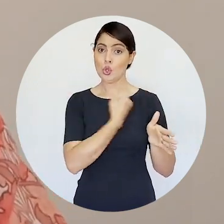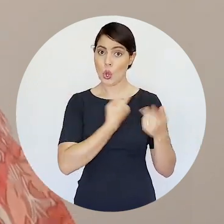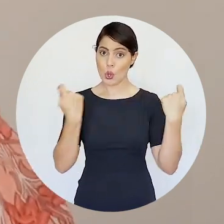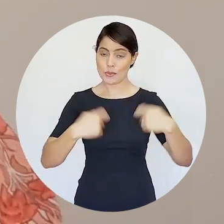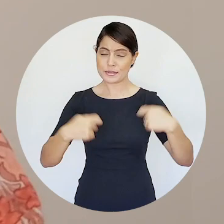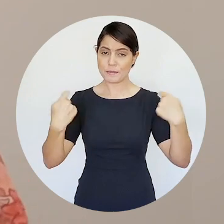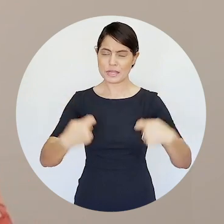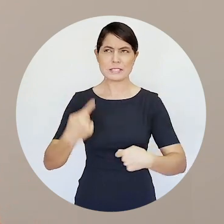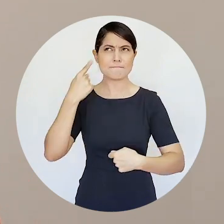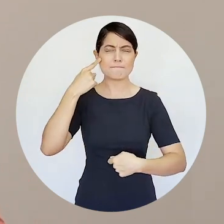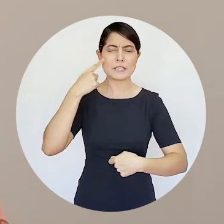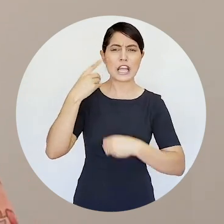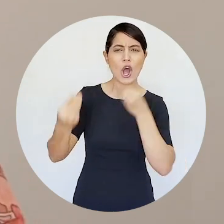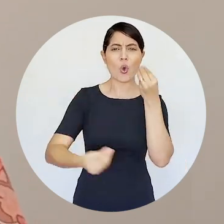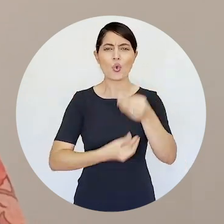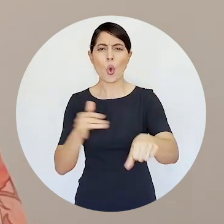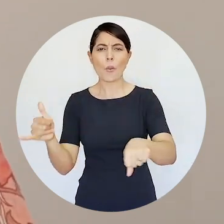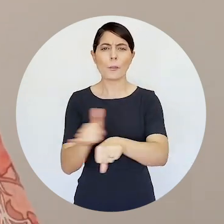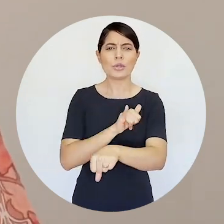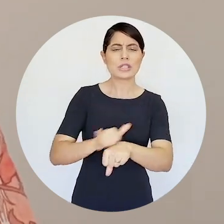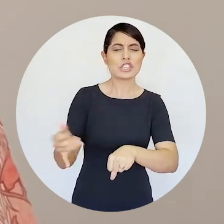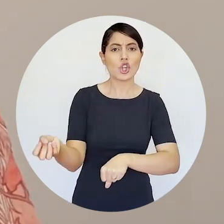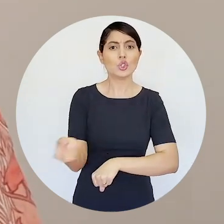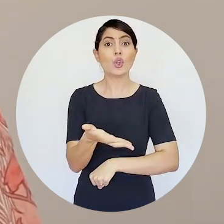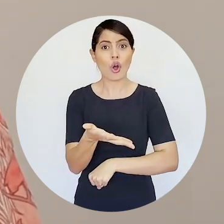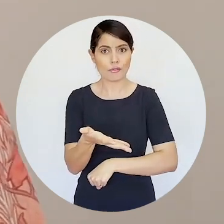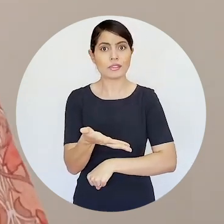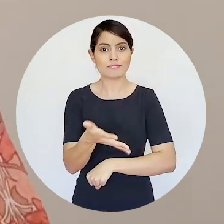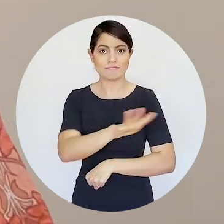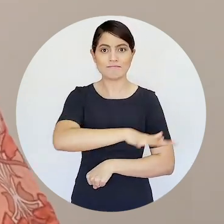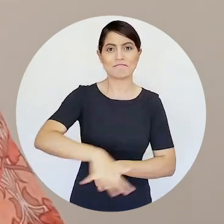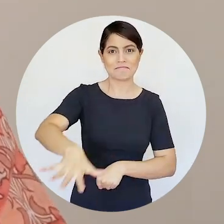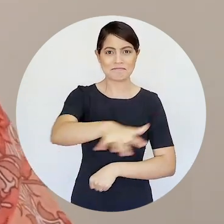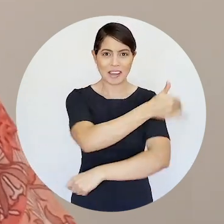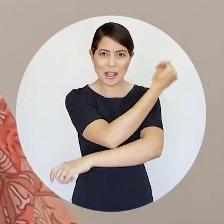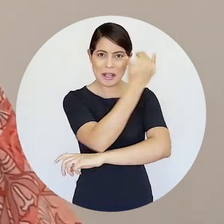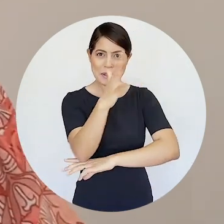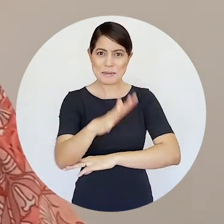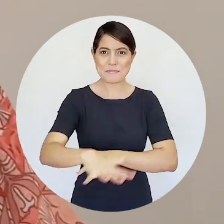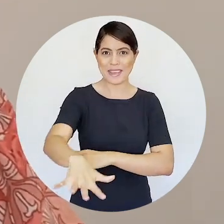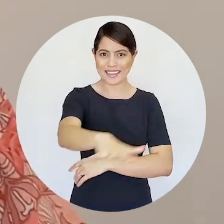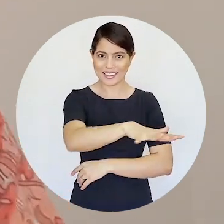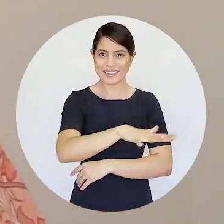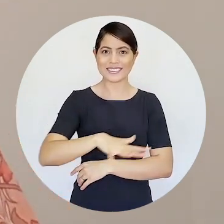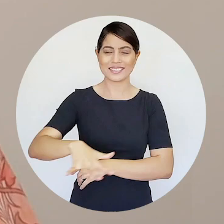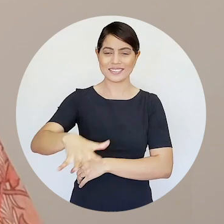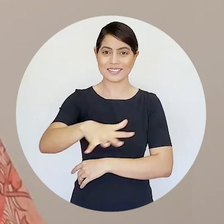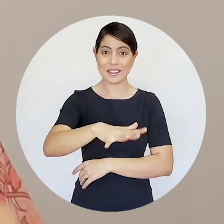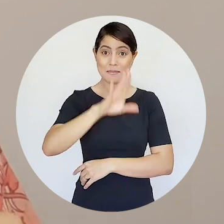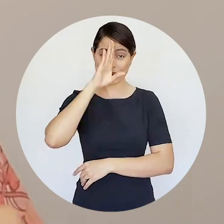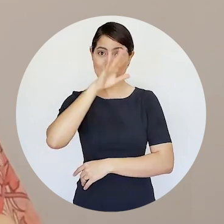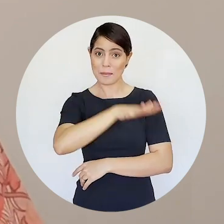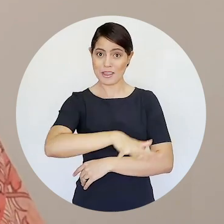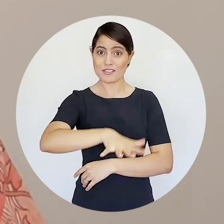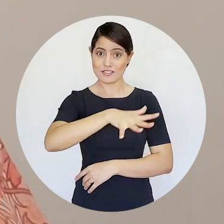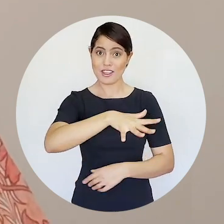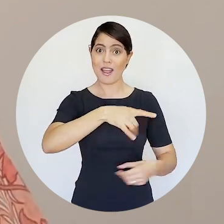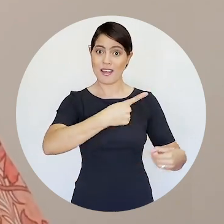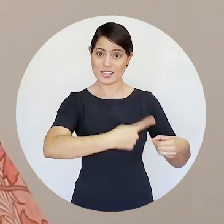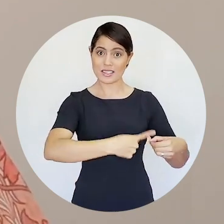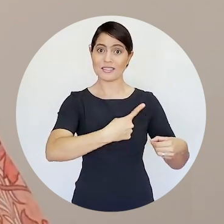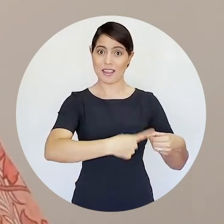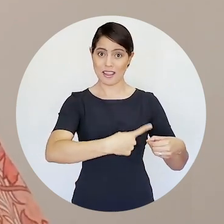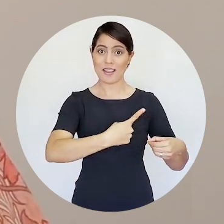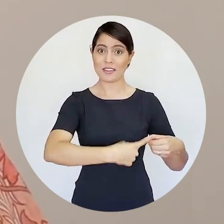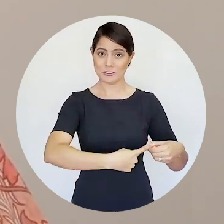para aprendermos uma nova forma de lidar com o meio ambiente, inclusive com o meio ambiente urbano, isso é